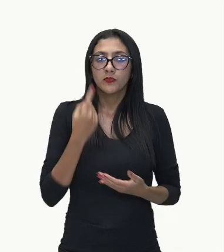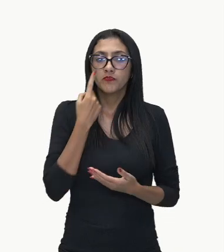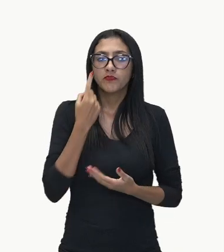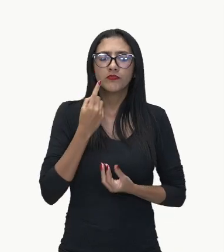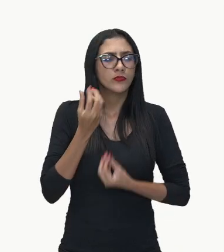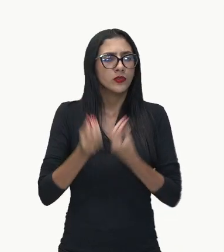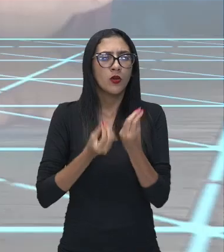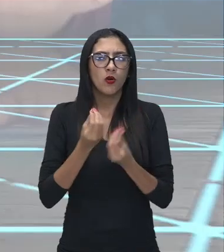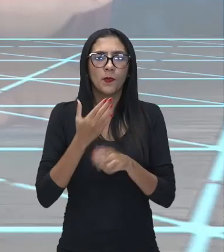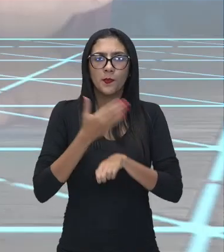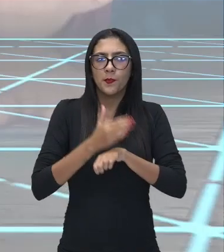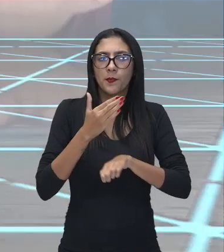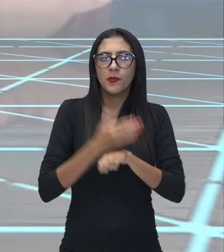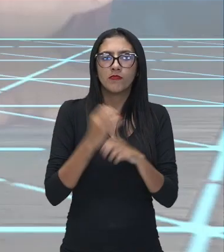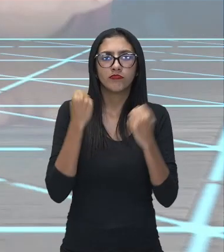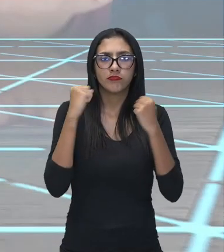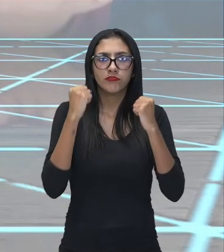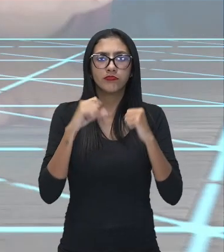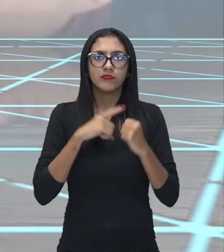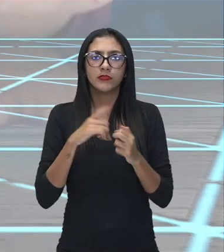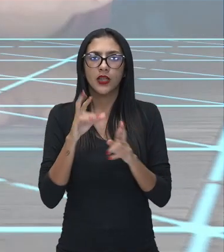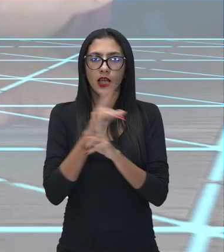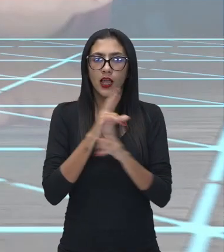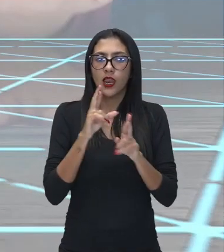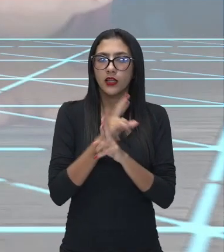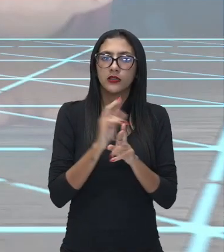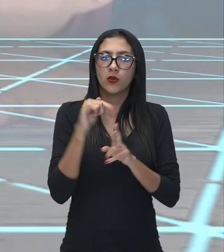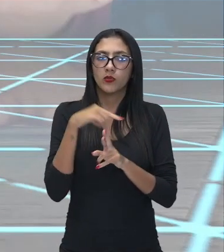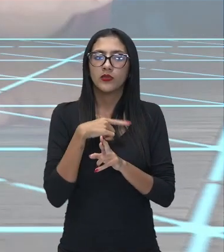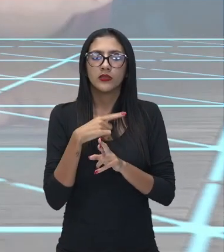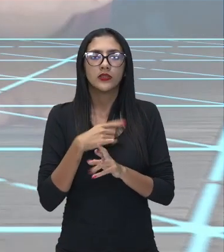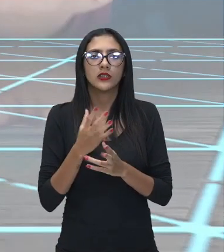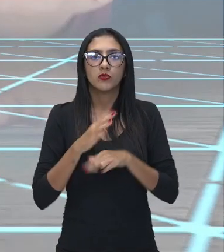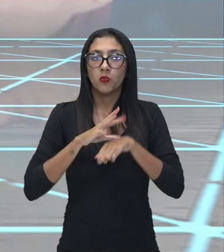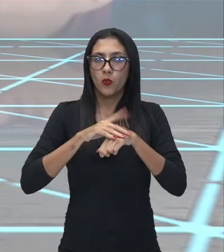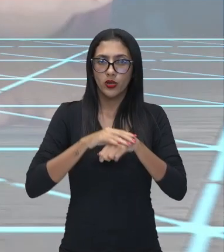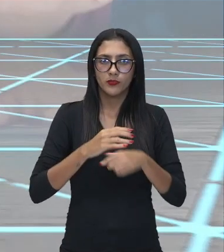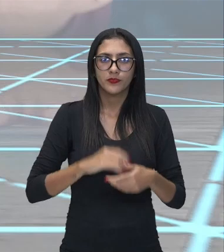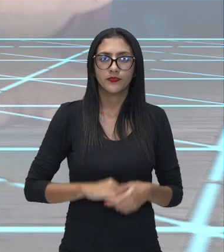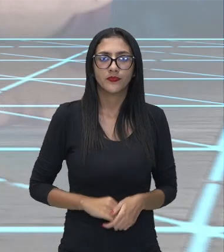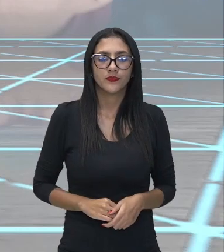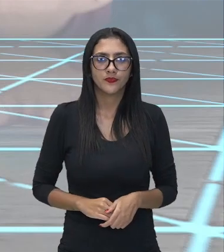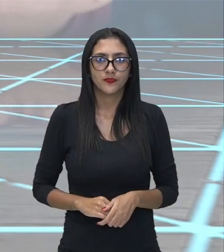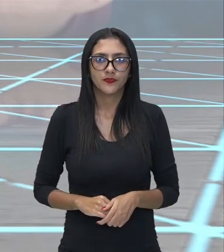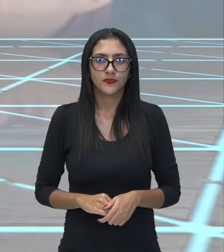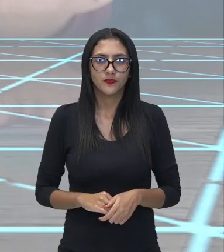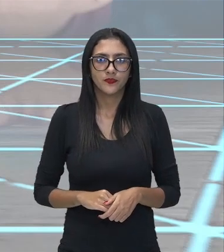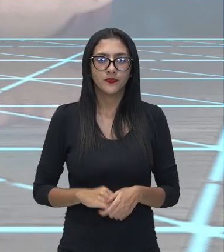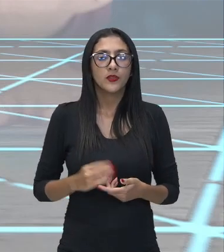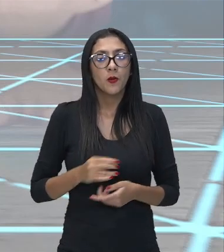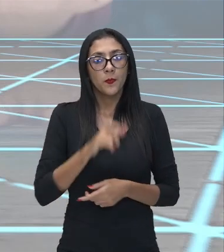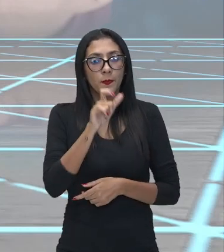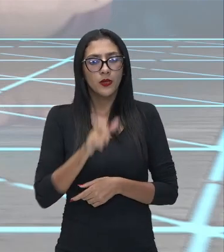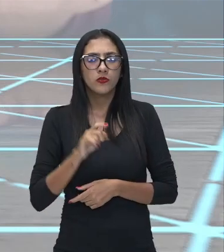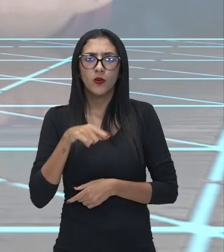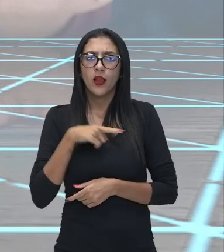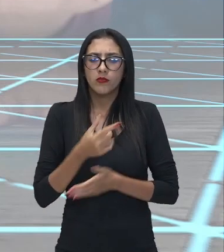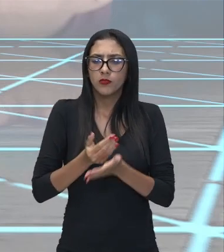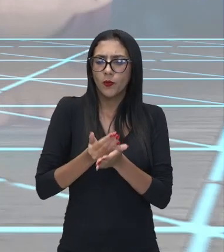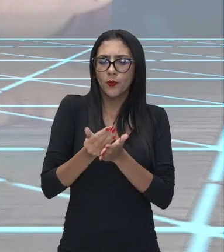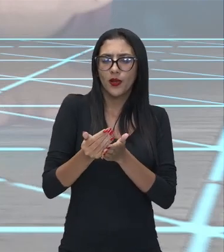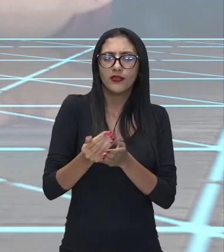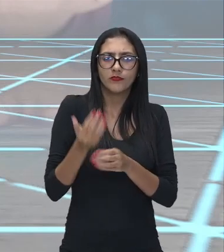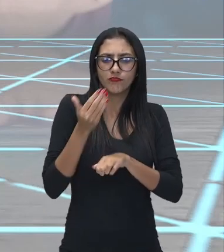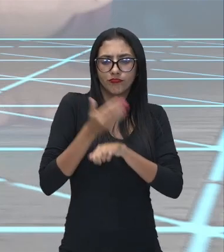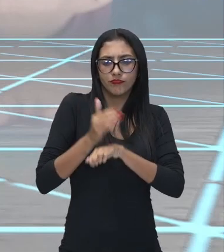ela vai atuar em cima dessa condição, né, da obesidade. Então, uma pessoa que começa a praticar atividade física,